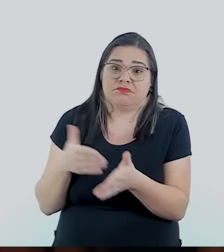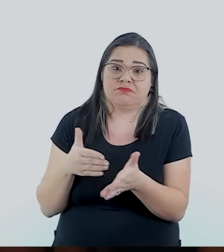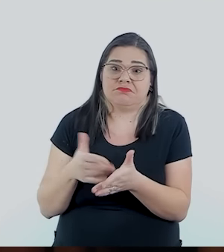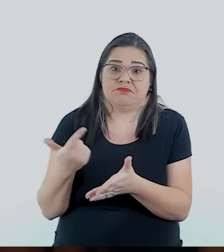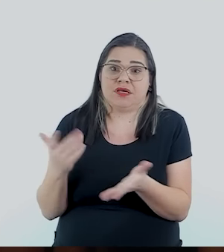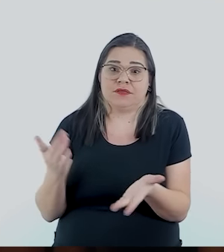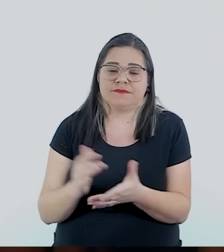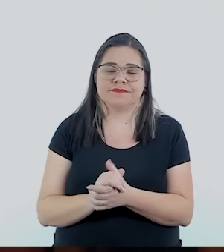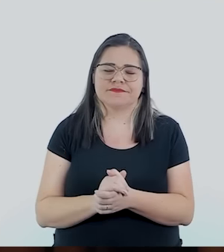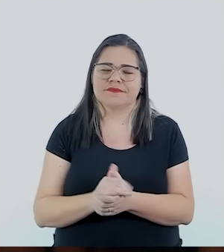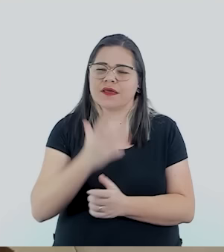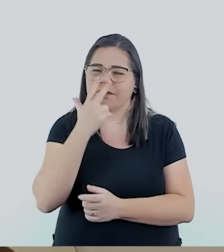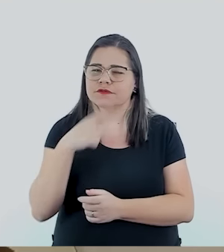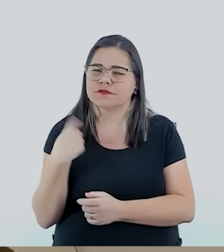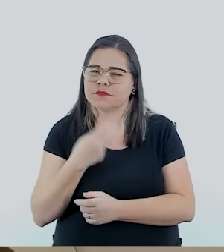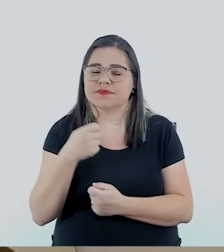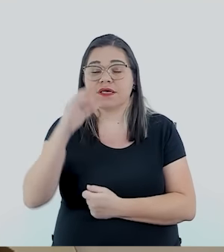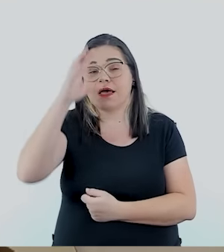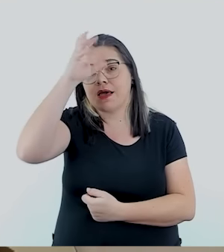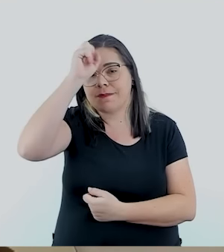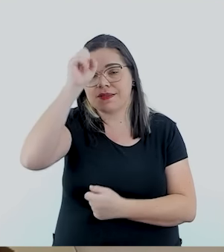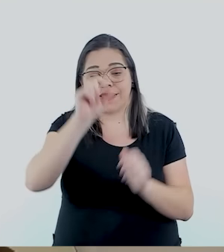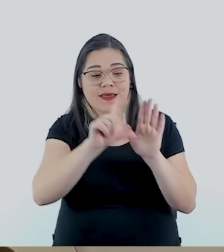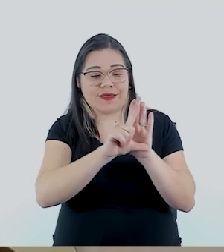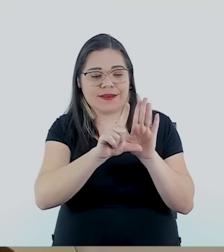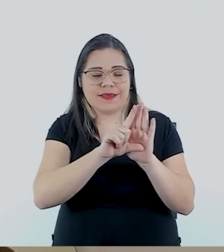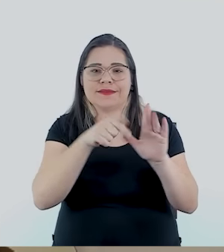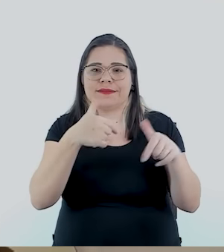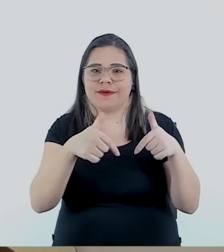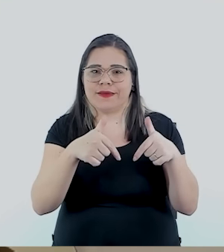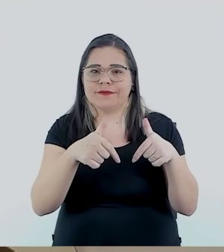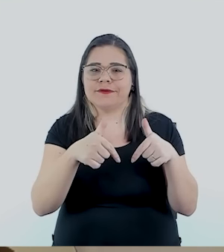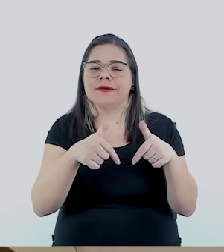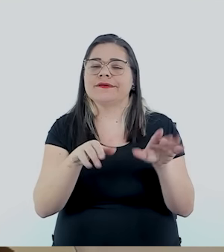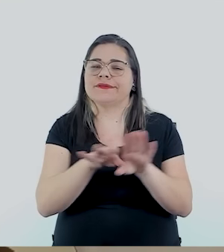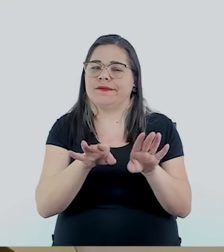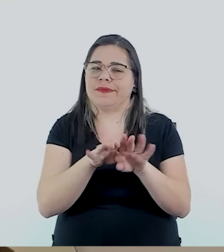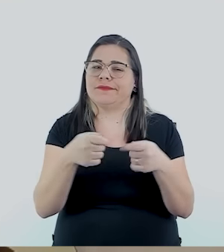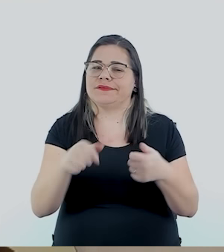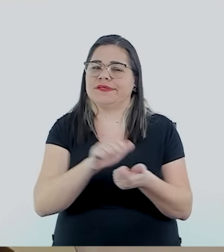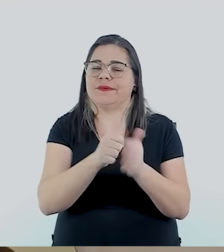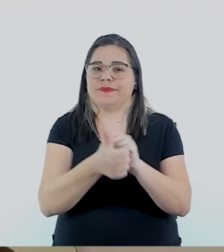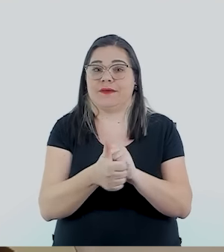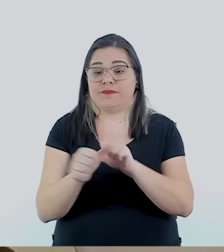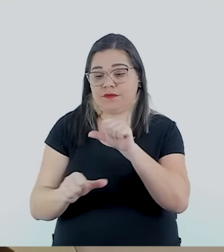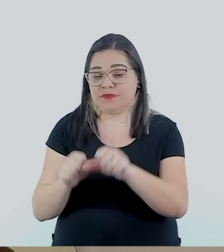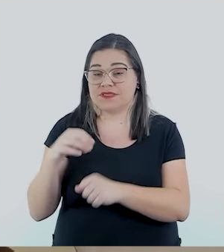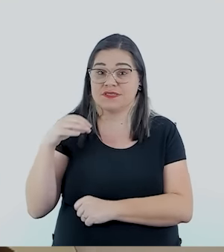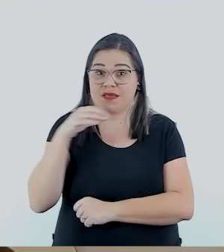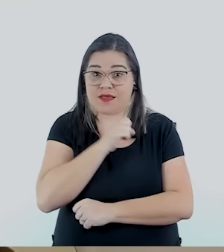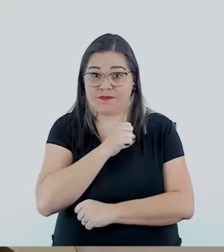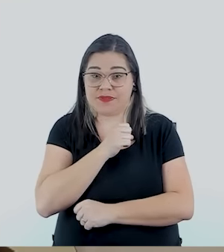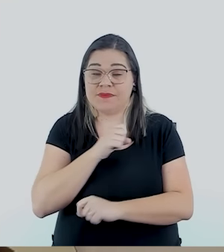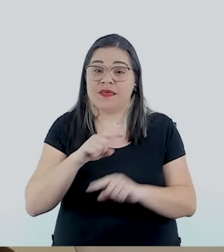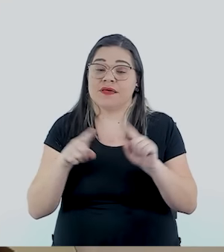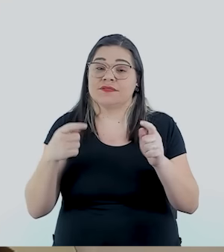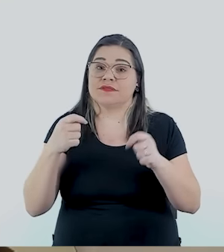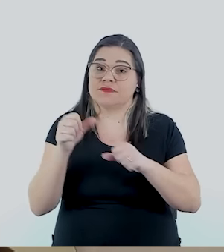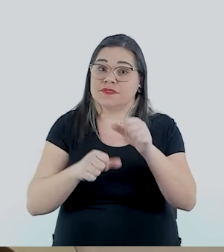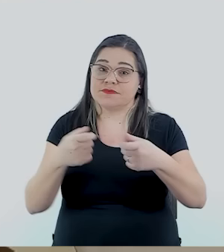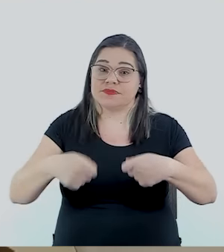né é que eu acho que a gente vai ter que aprender as leis trabalhistas também vão ter que se adaptar Então as a mudança é muito rápida mas as mudanças que